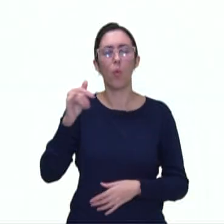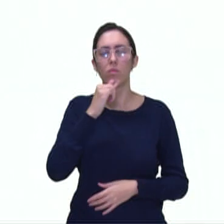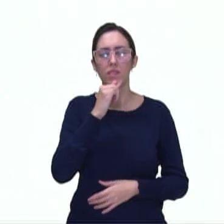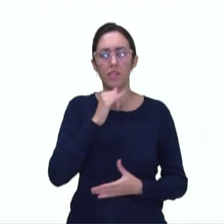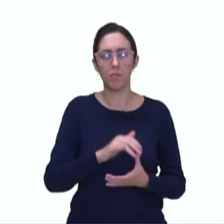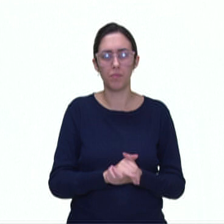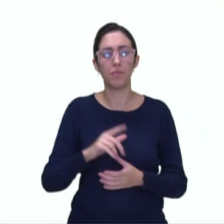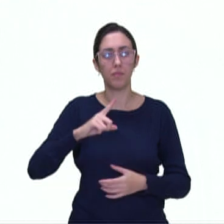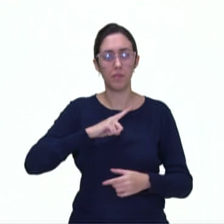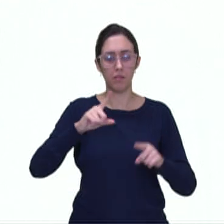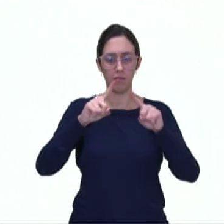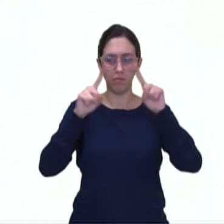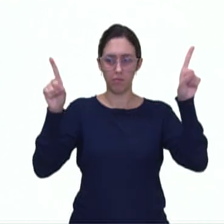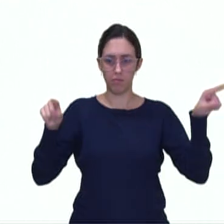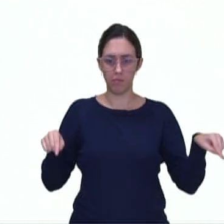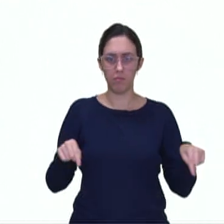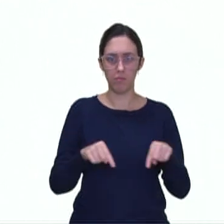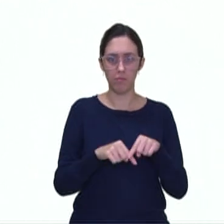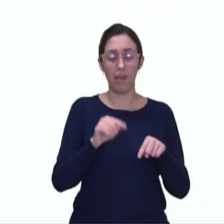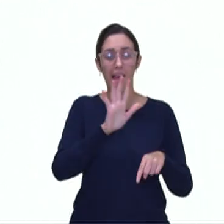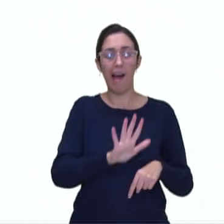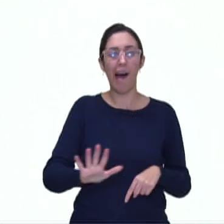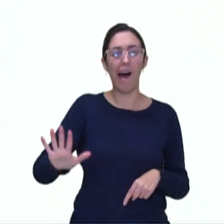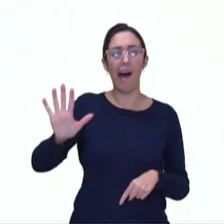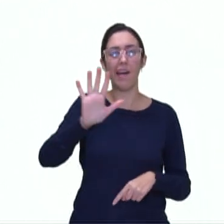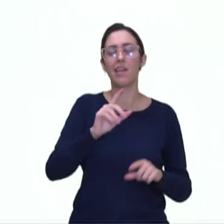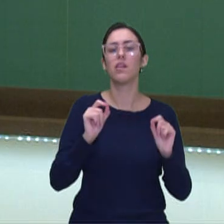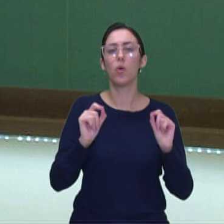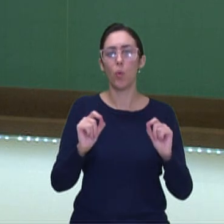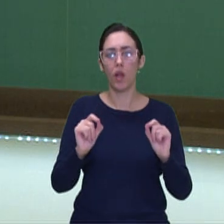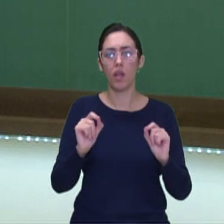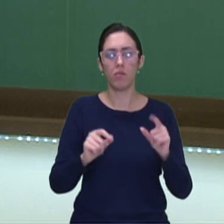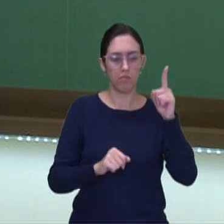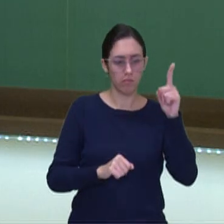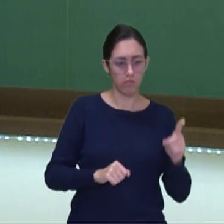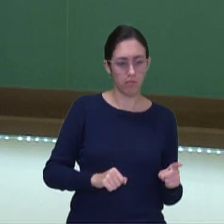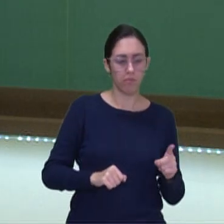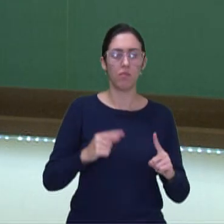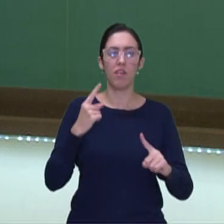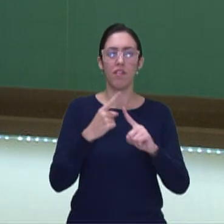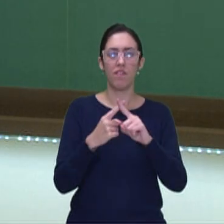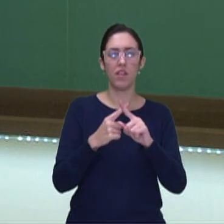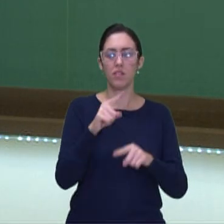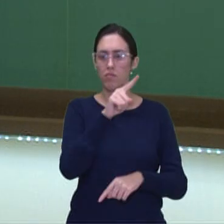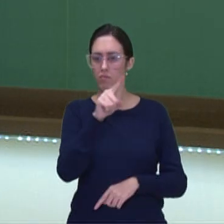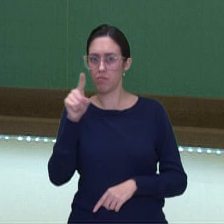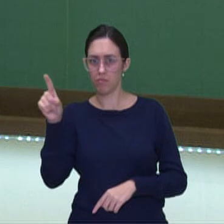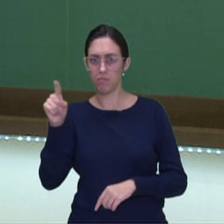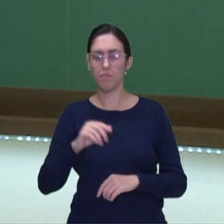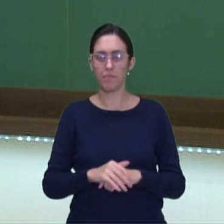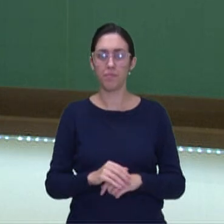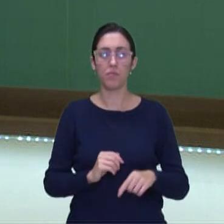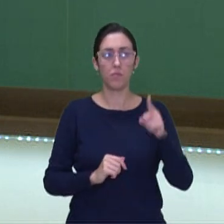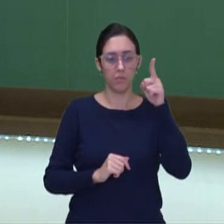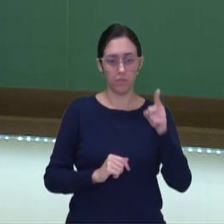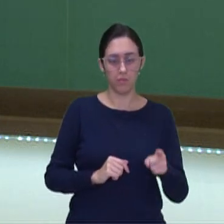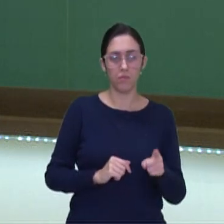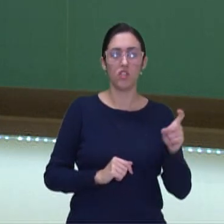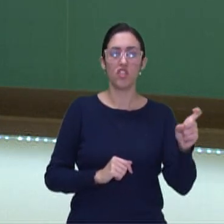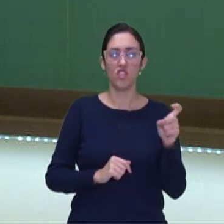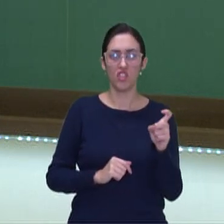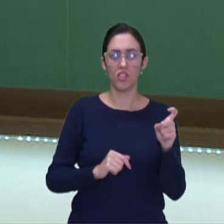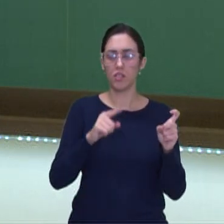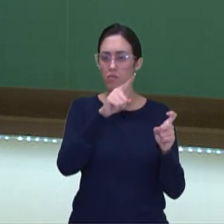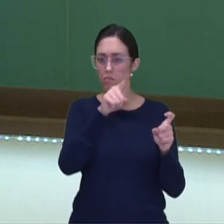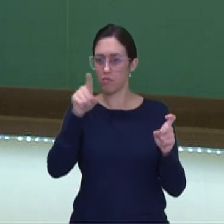eu tenho um retângulo e a área do retângulo é o quê? Comprimento vezes largura. O comprimento é x e a